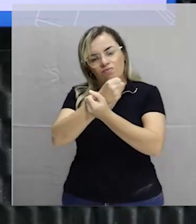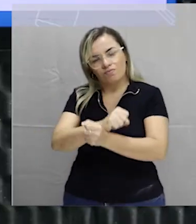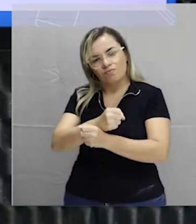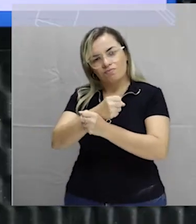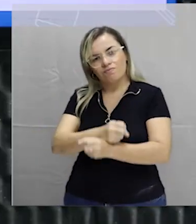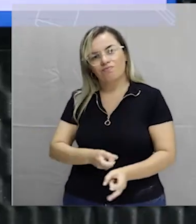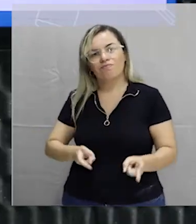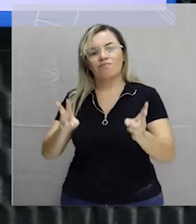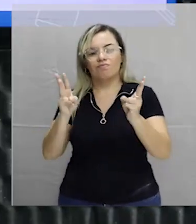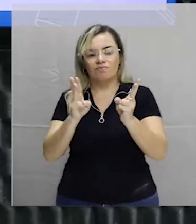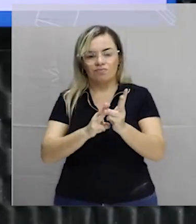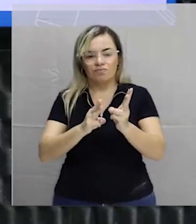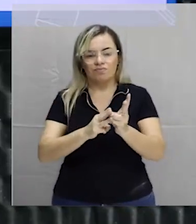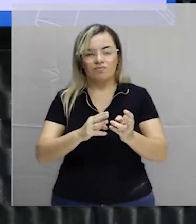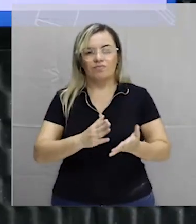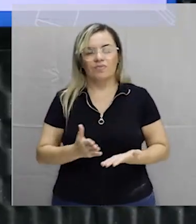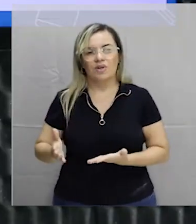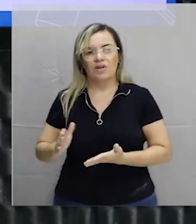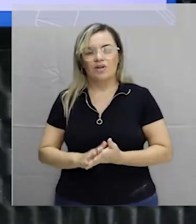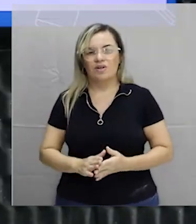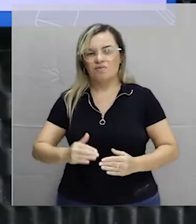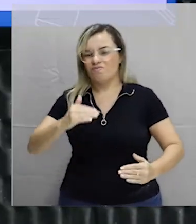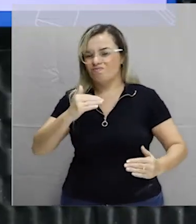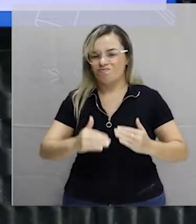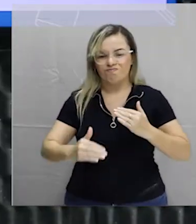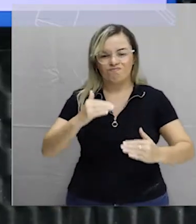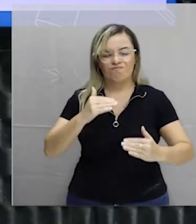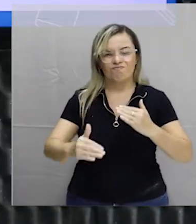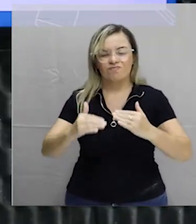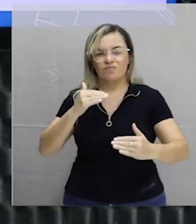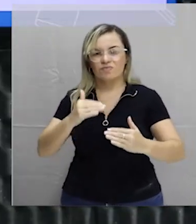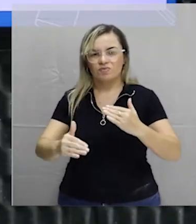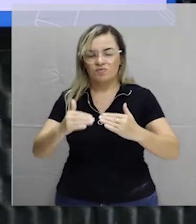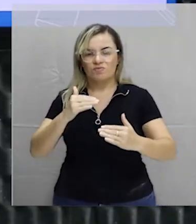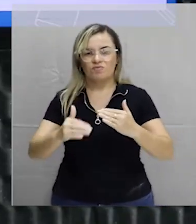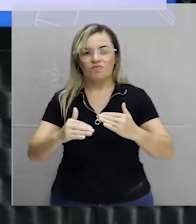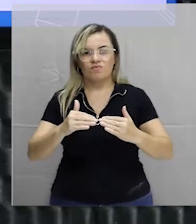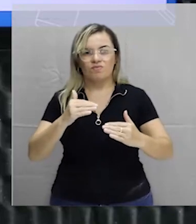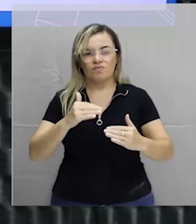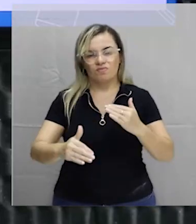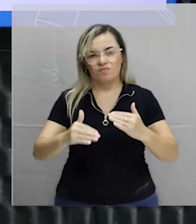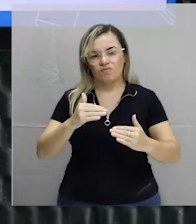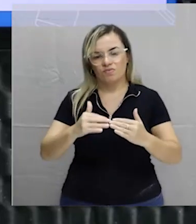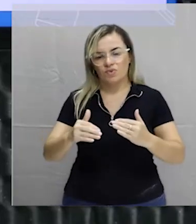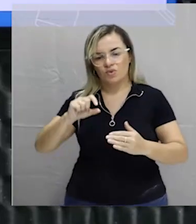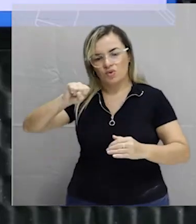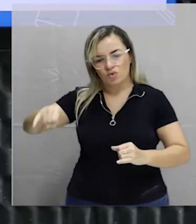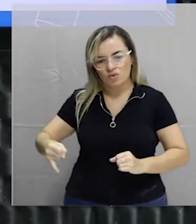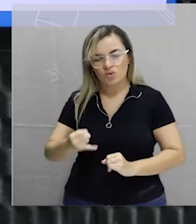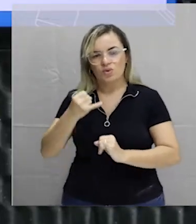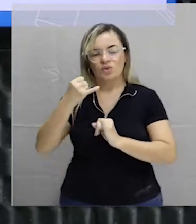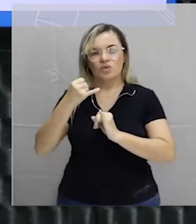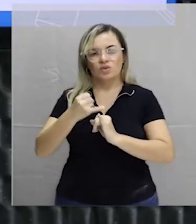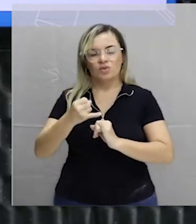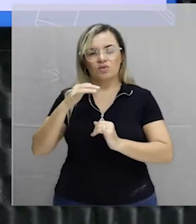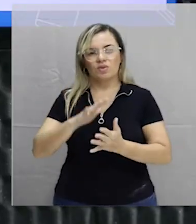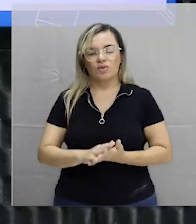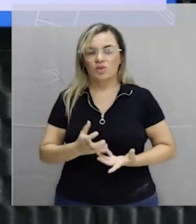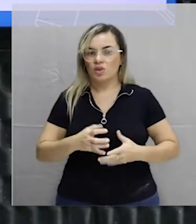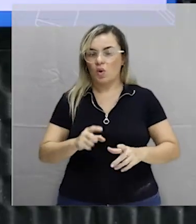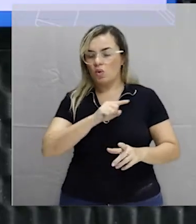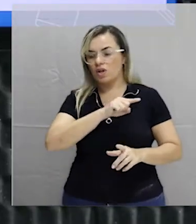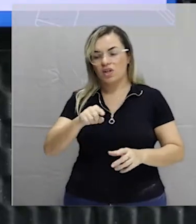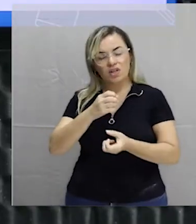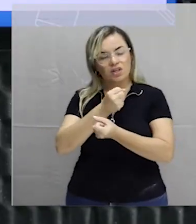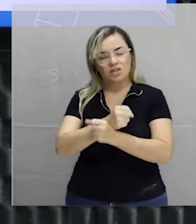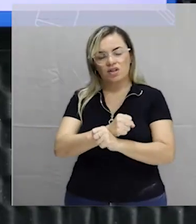obra indígena. E aí eles vão se dispor, evidentemente, com quem? Com os jesuítas. Uma revolta que,